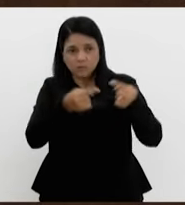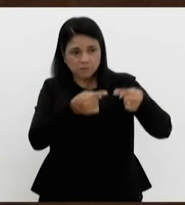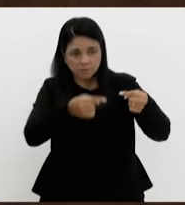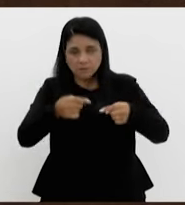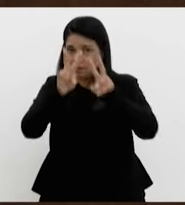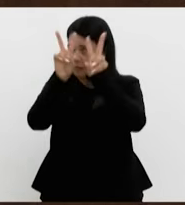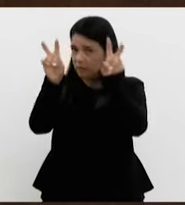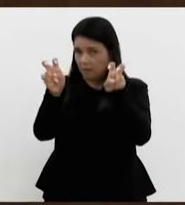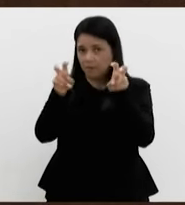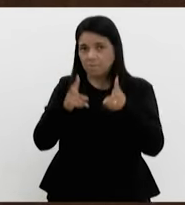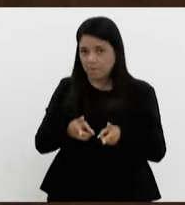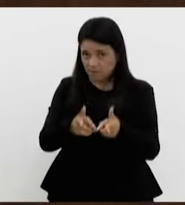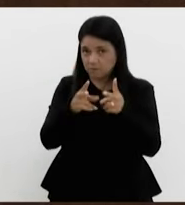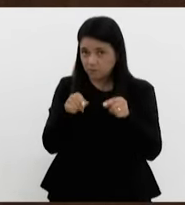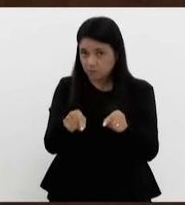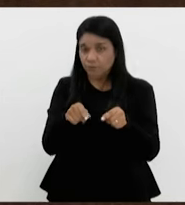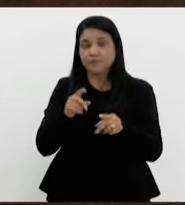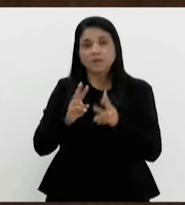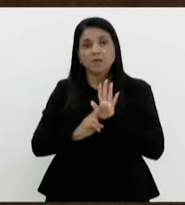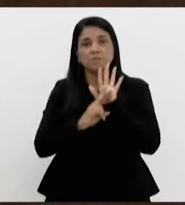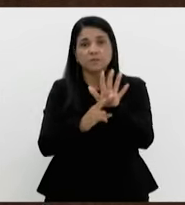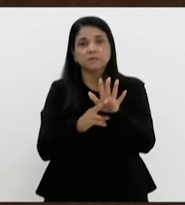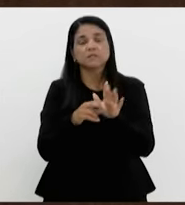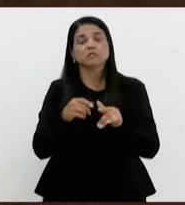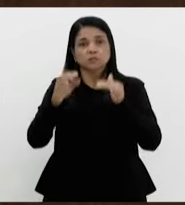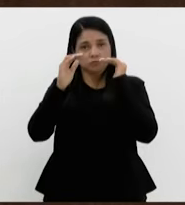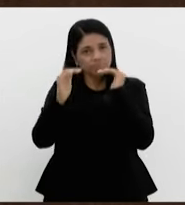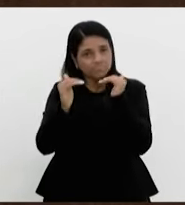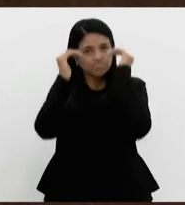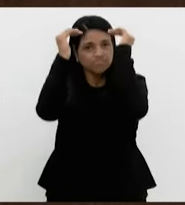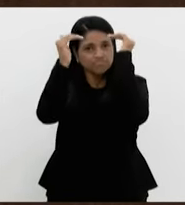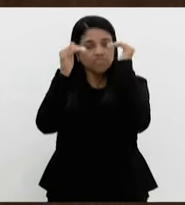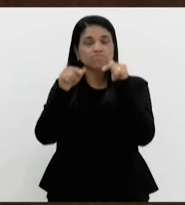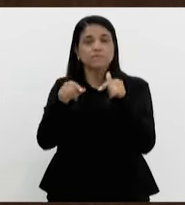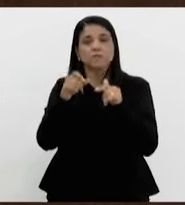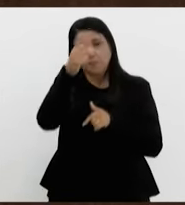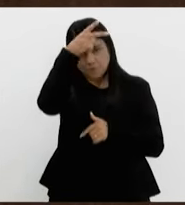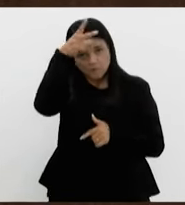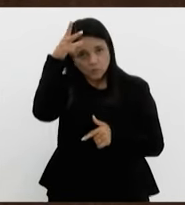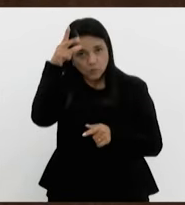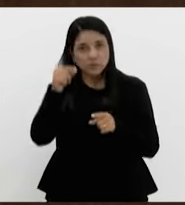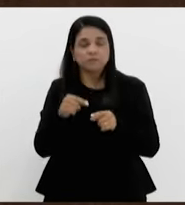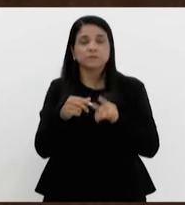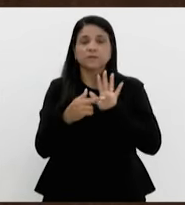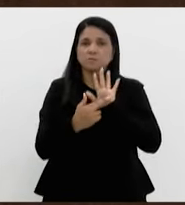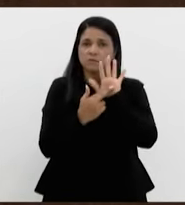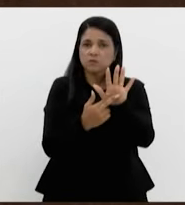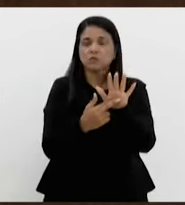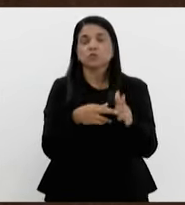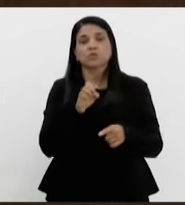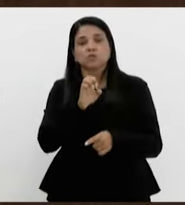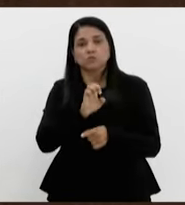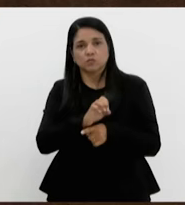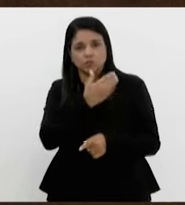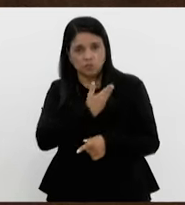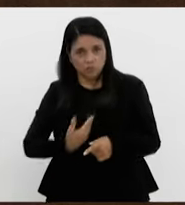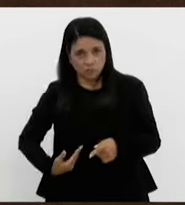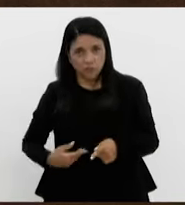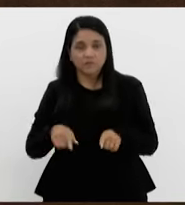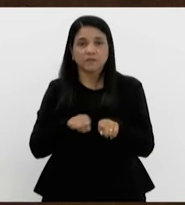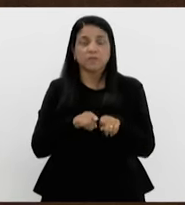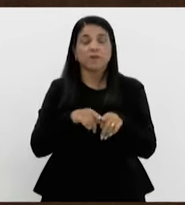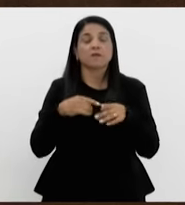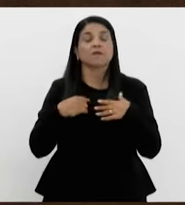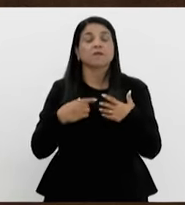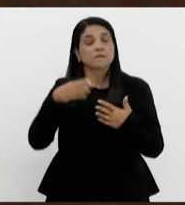tema. Lá esteve representantes do poder local, da prefeitura, teve também representações do governo do estado, teve representações da